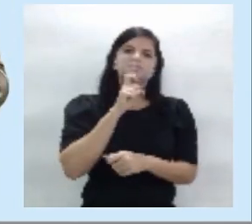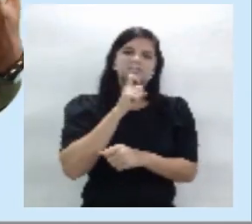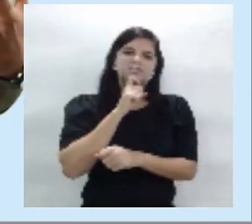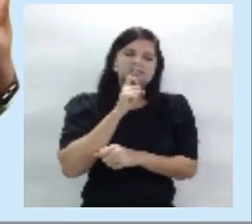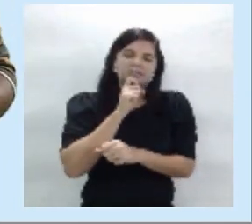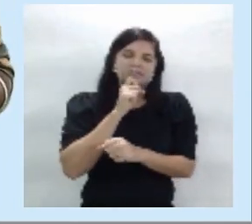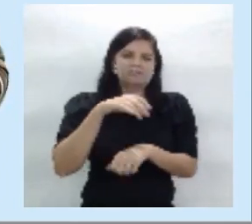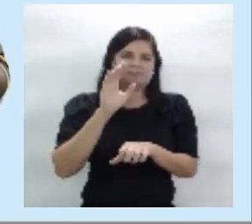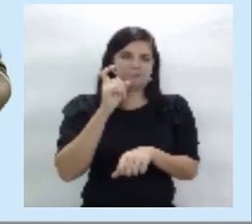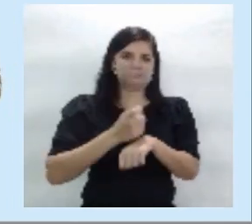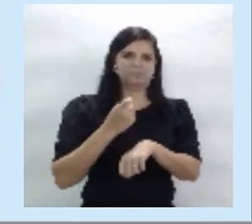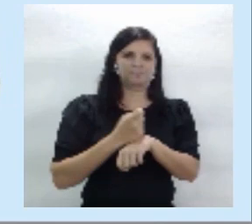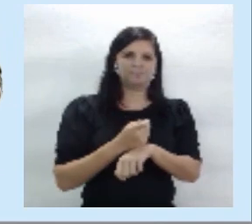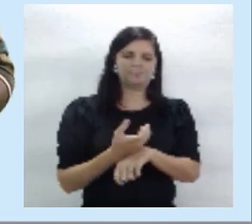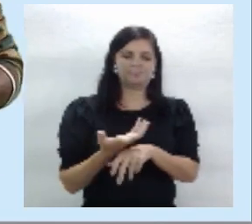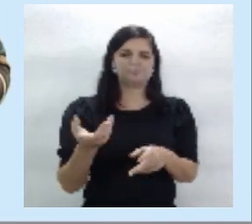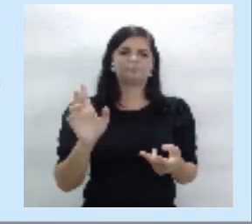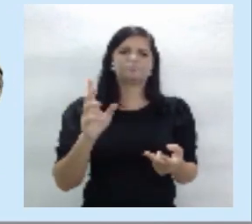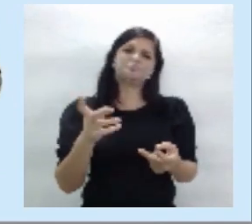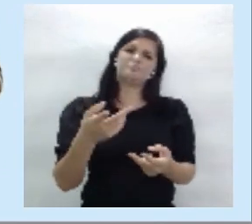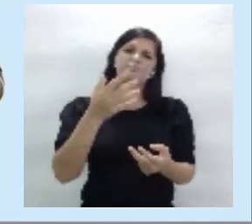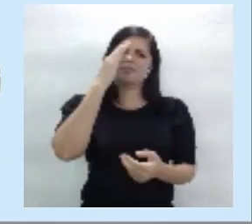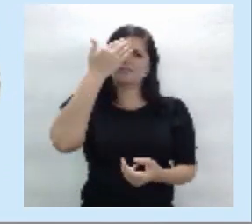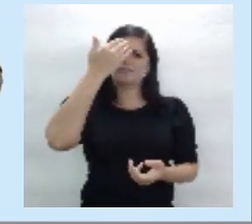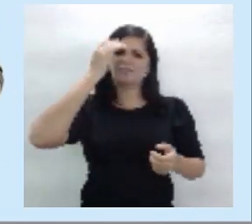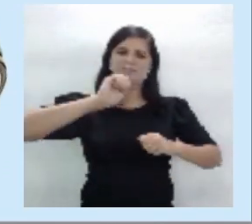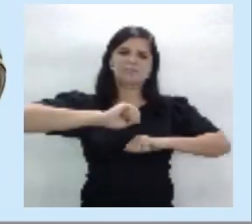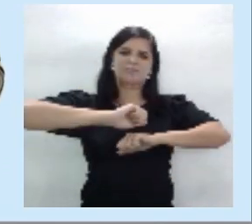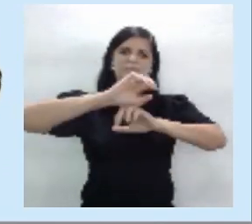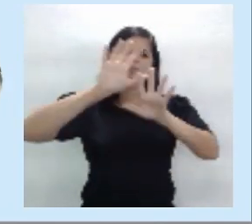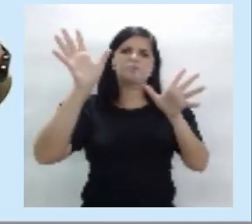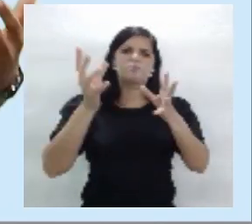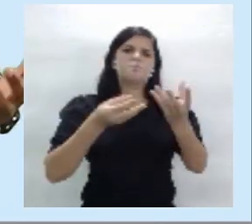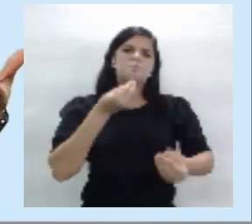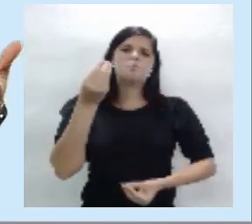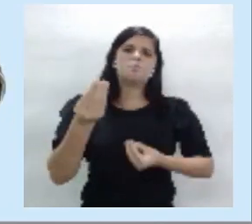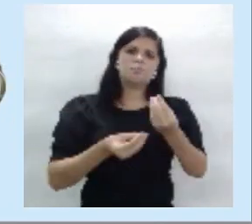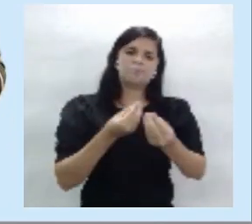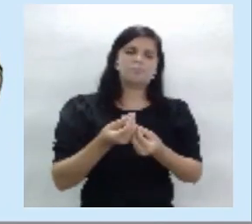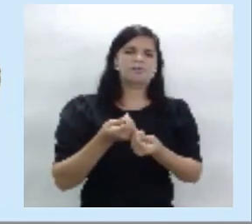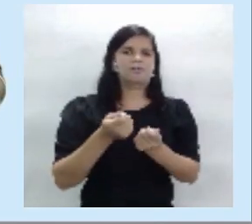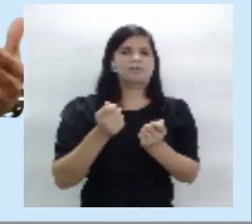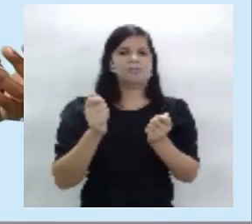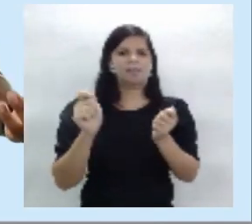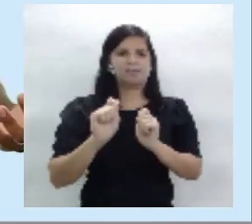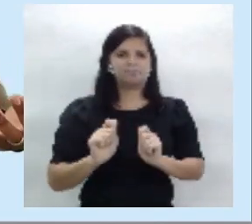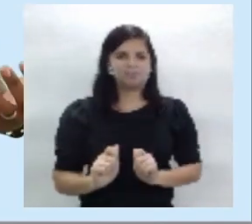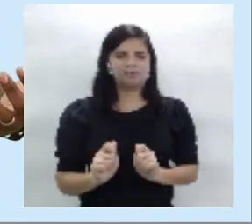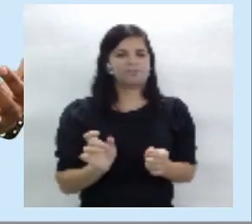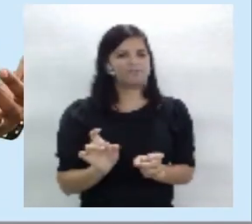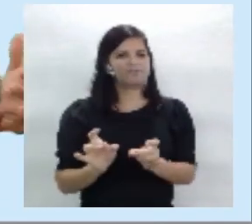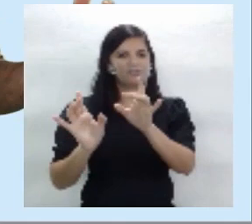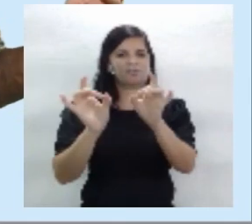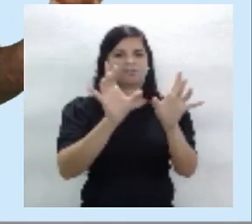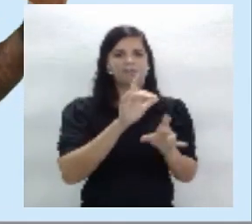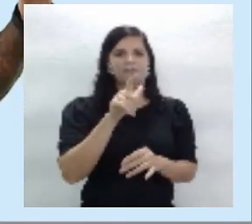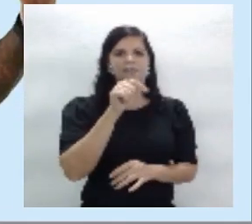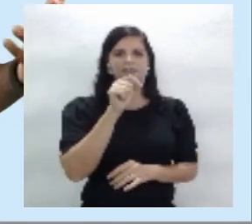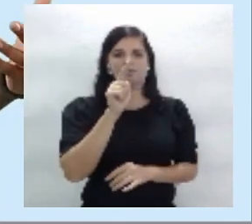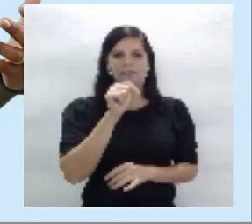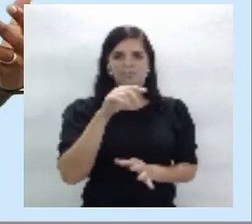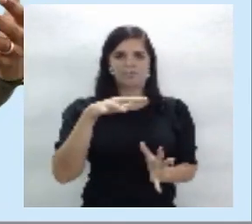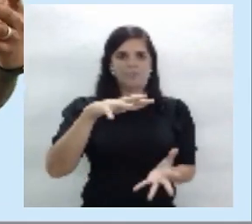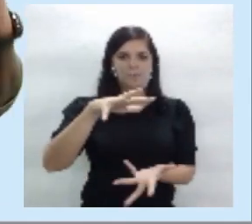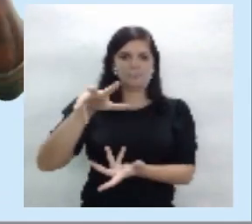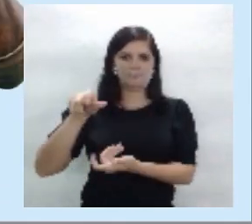congelada. Mas a gente vai entender um pouquinho como é feito e por que é feita a administração e comercialização dessa água no